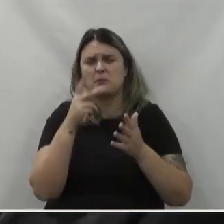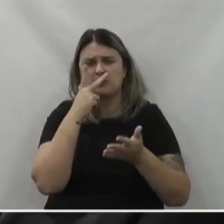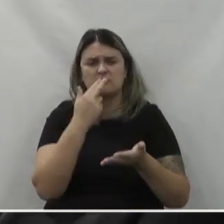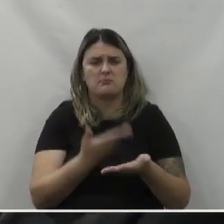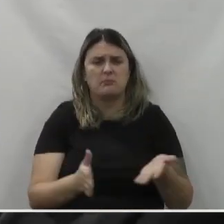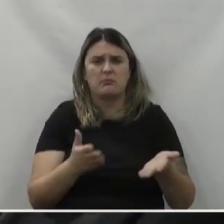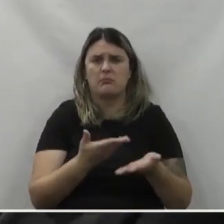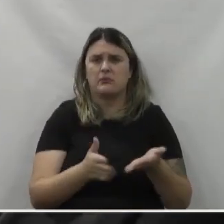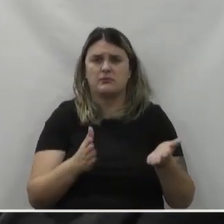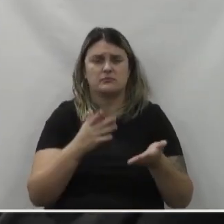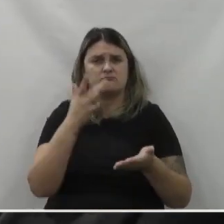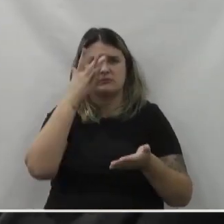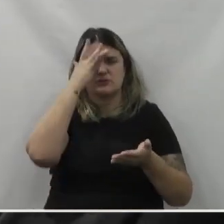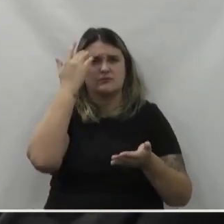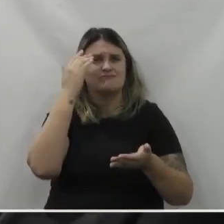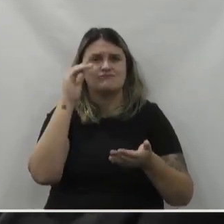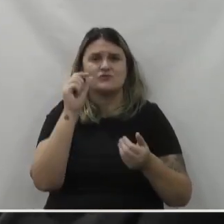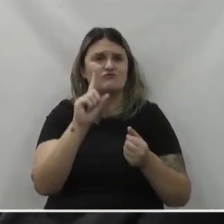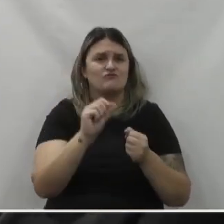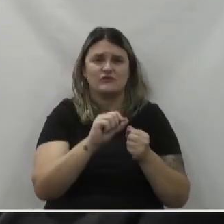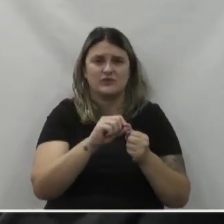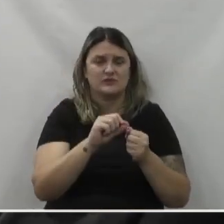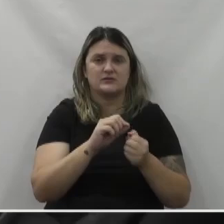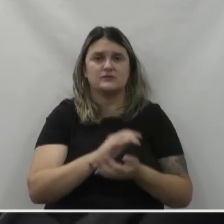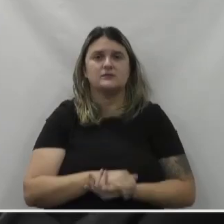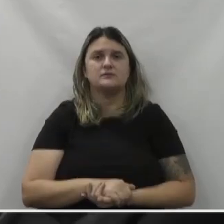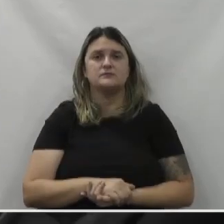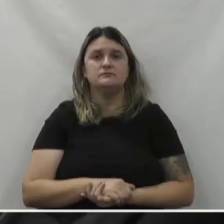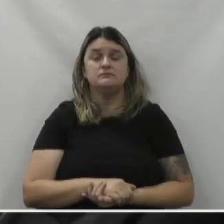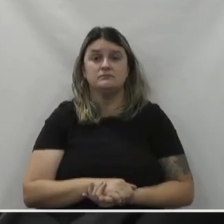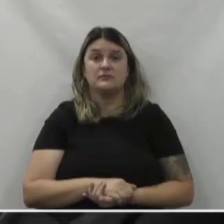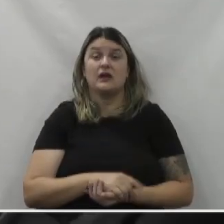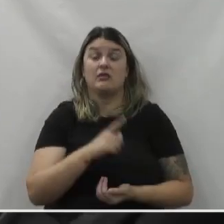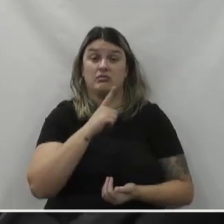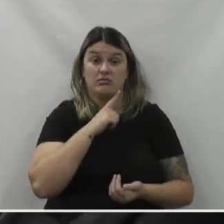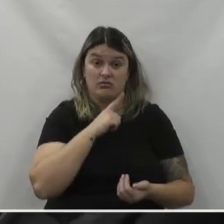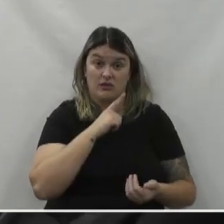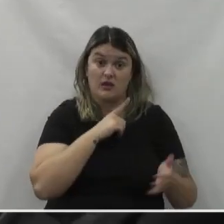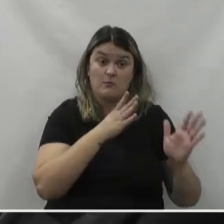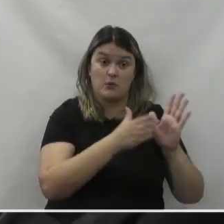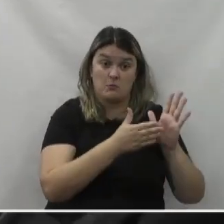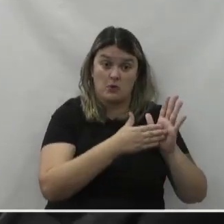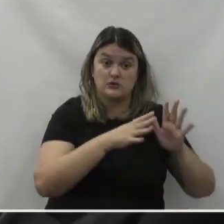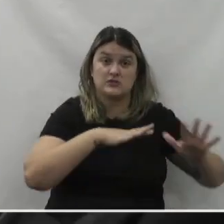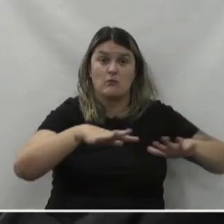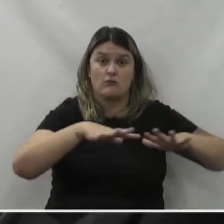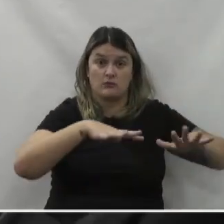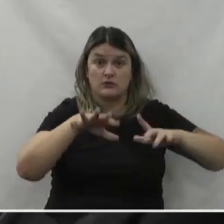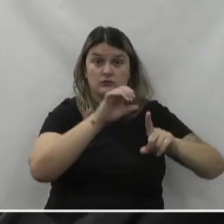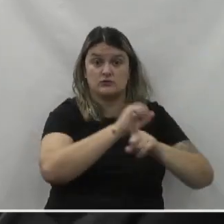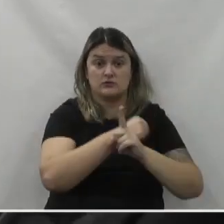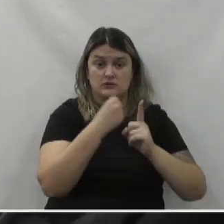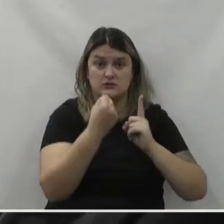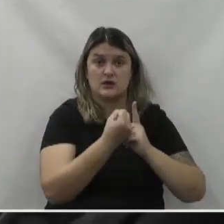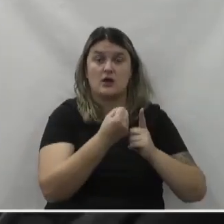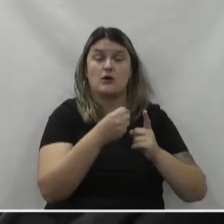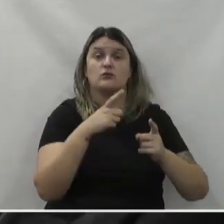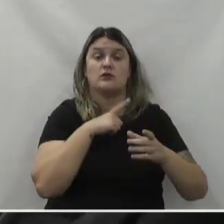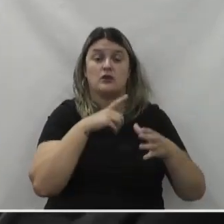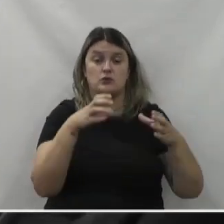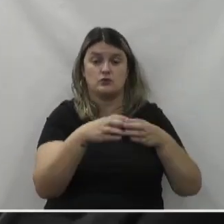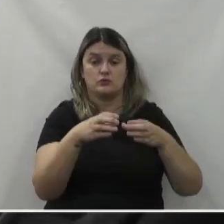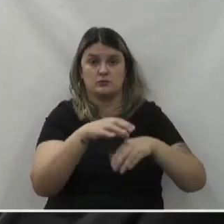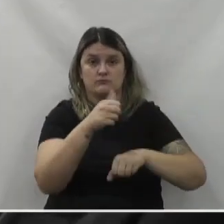aos ventos. Há uma frente, há um apelo social, há a mobilização das classes, e aí, quando chega